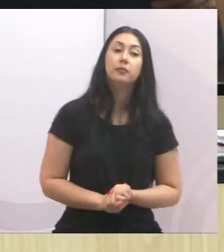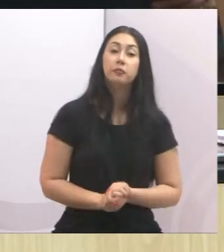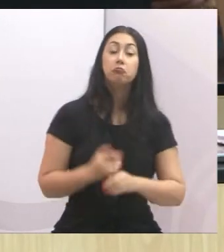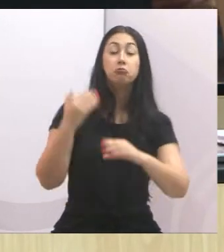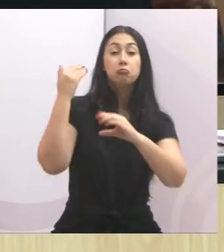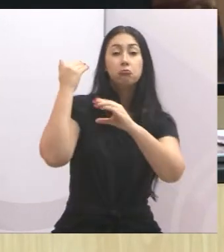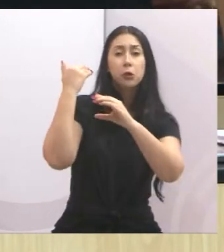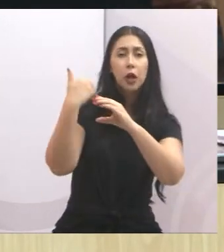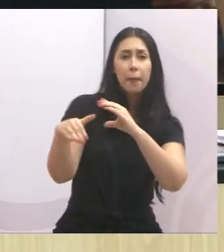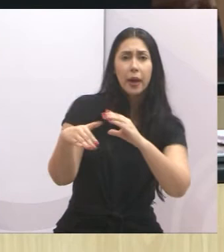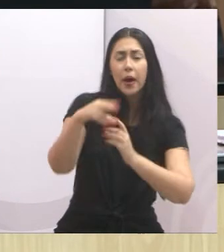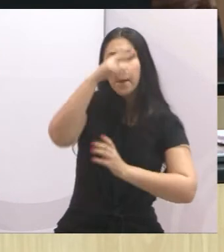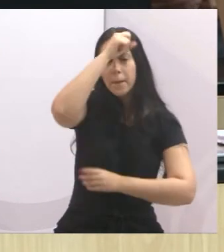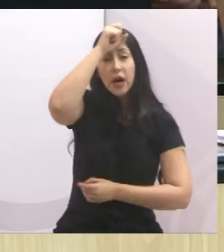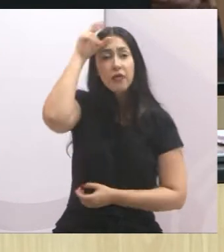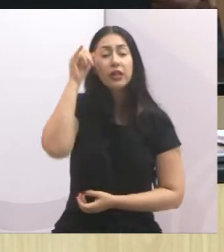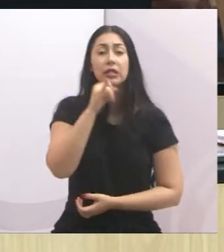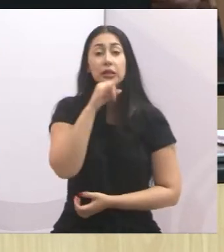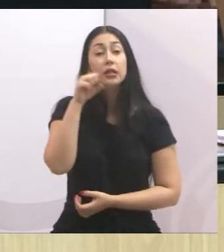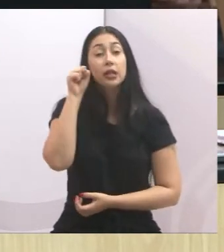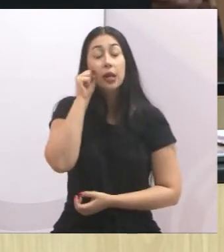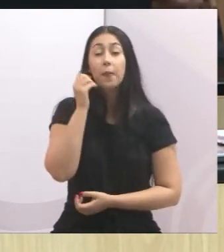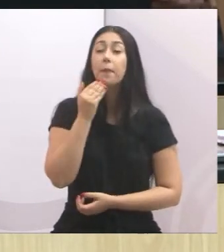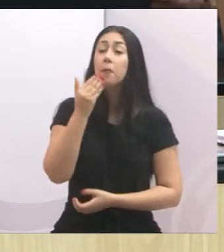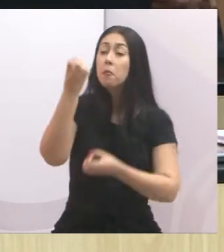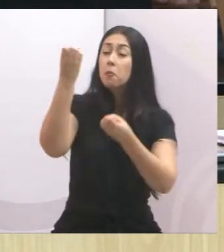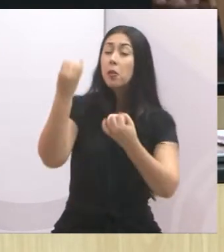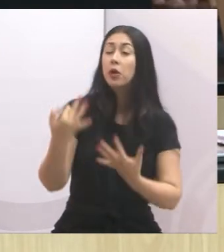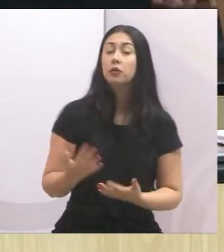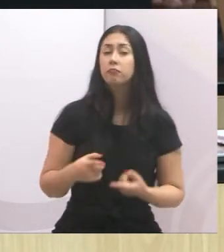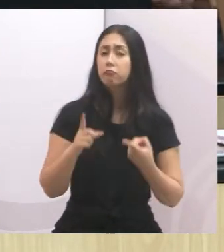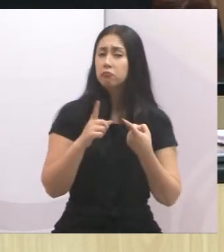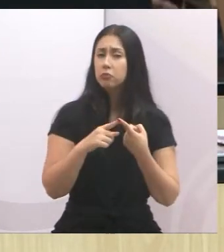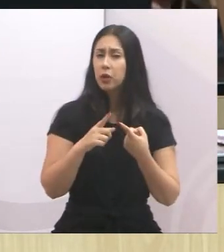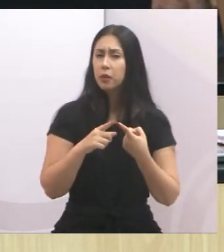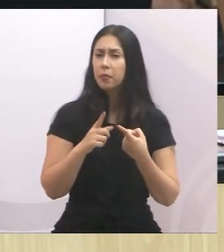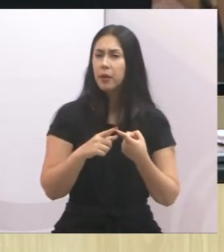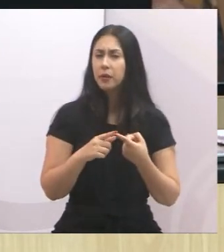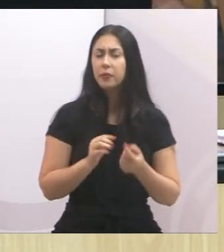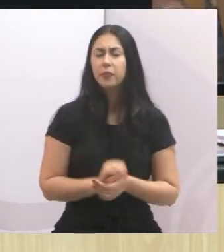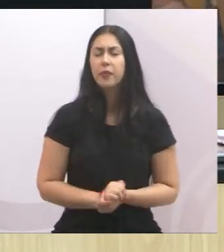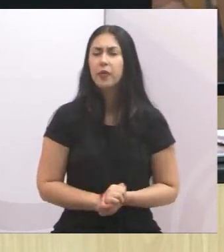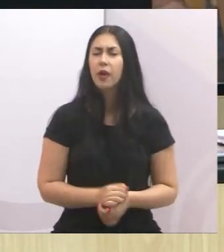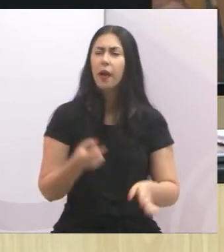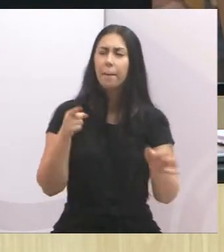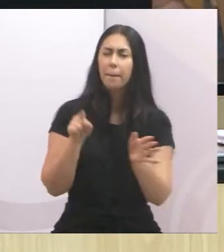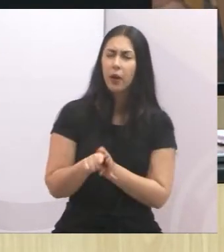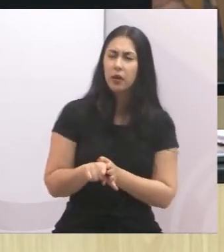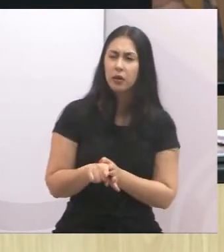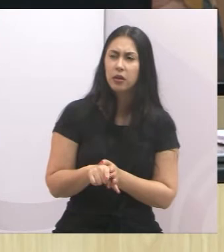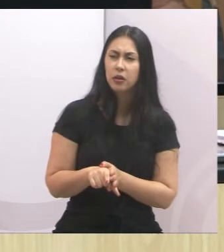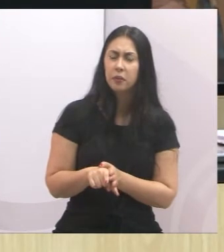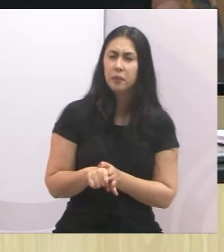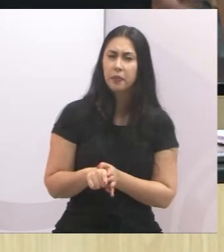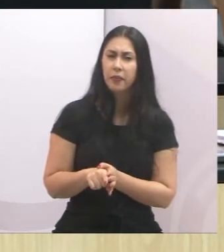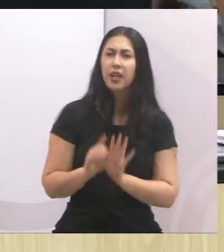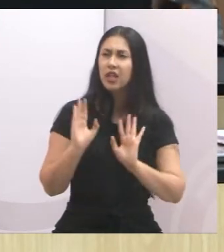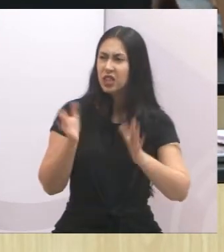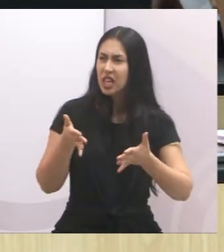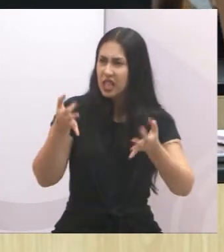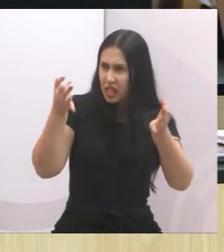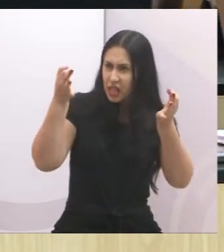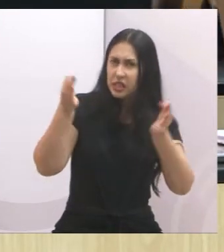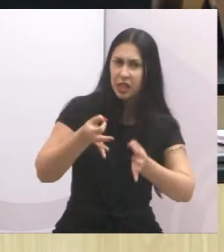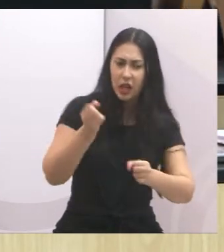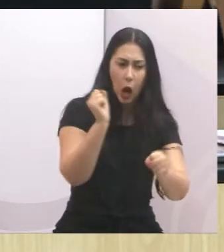seja encaminhado ao senhor prefeito municipal de Jacareí o seguinte pedido de informação. Primeiro, já foi entregue oficialmente o